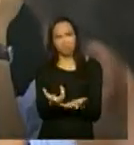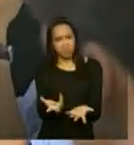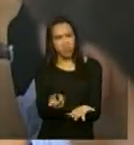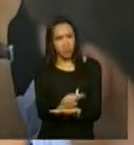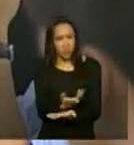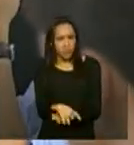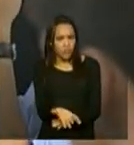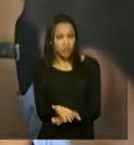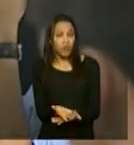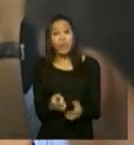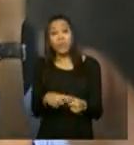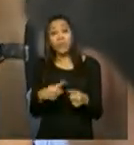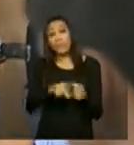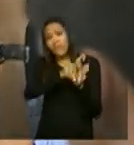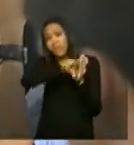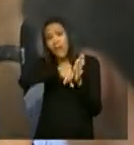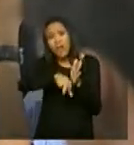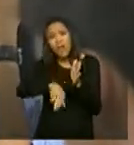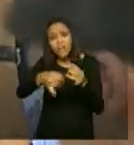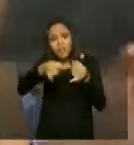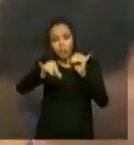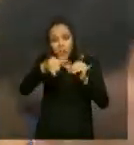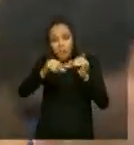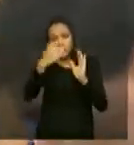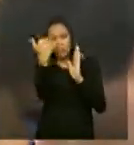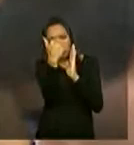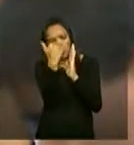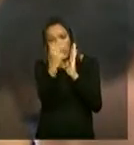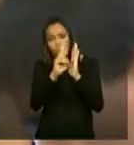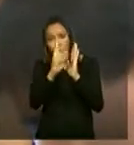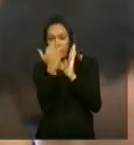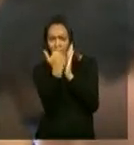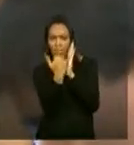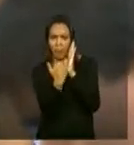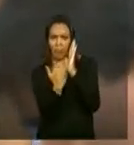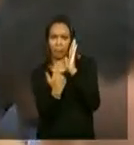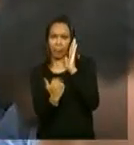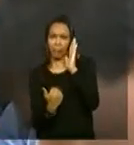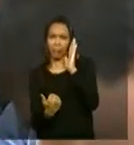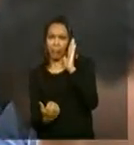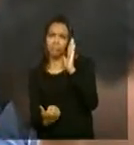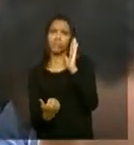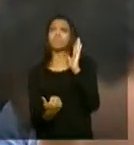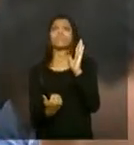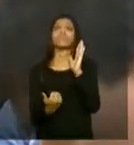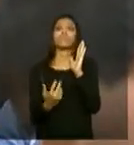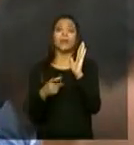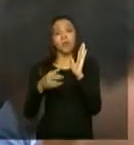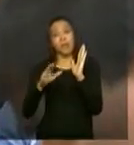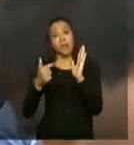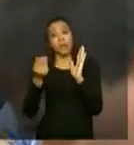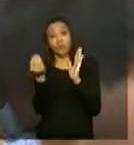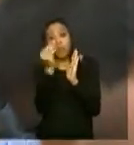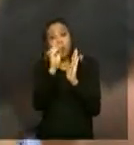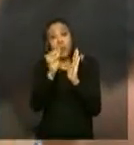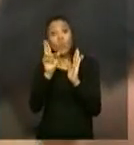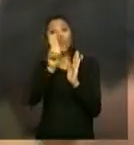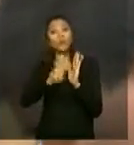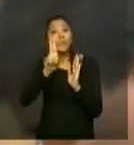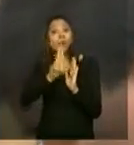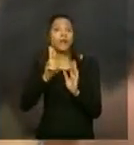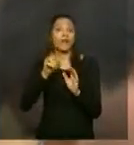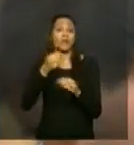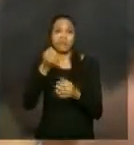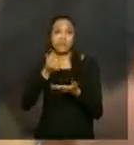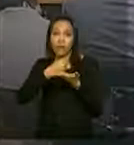falaram que existe uma infinidade as substâncias mas no início e senhores mesmo disseram que deixaram cerca das substâncias mais prováveis usadas na época e